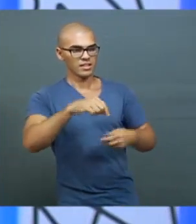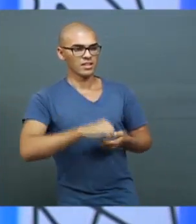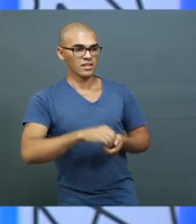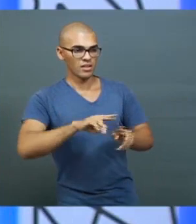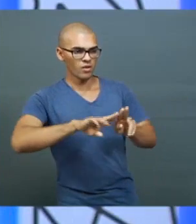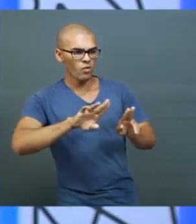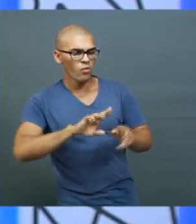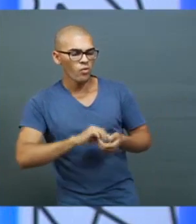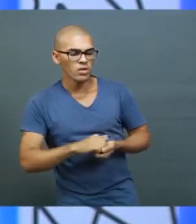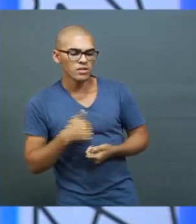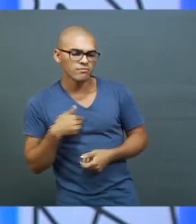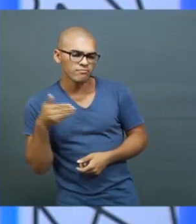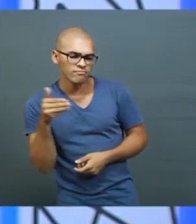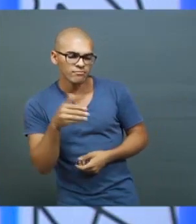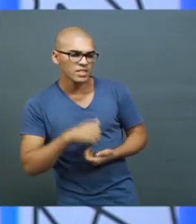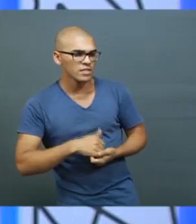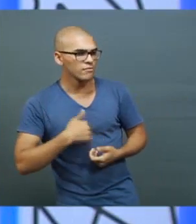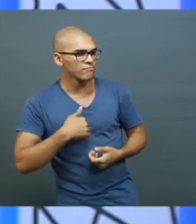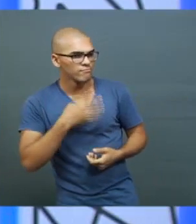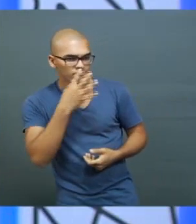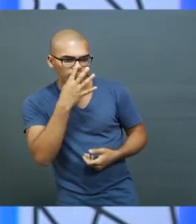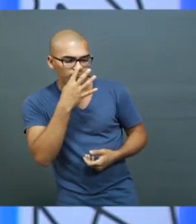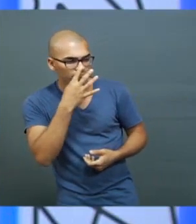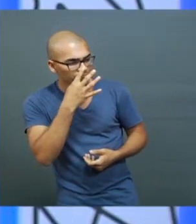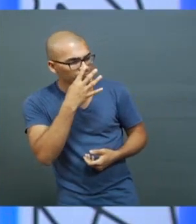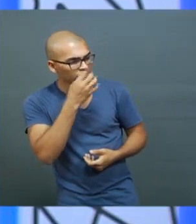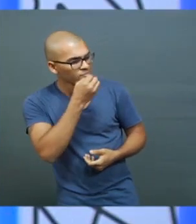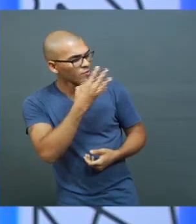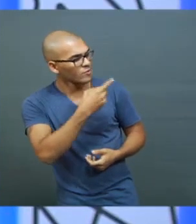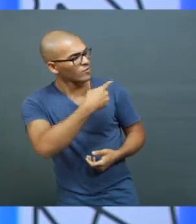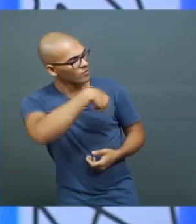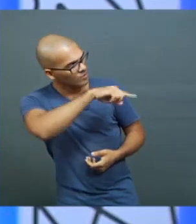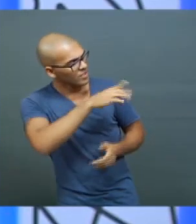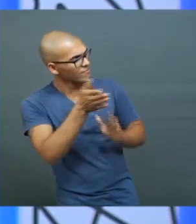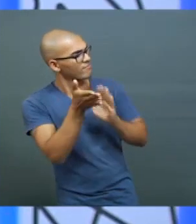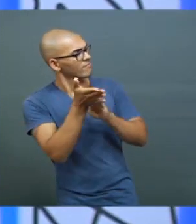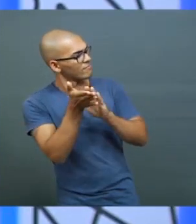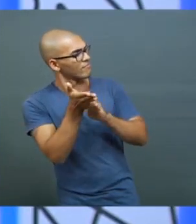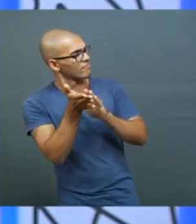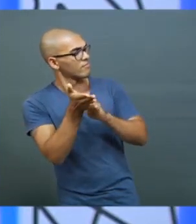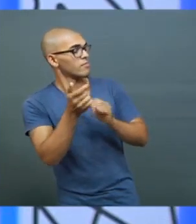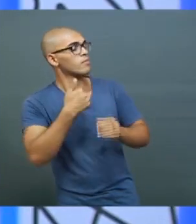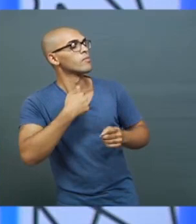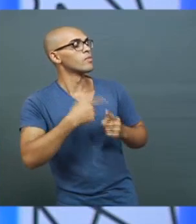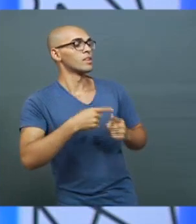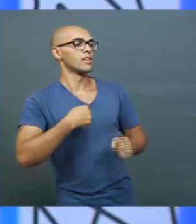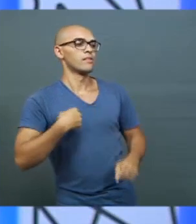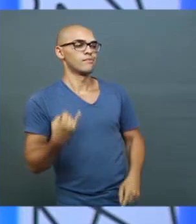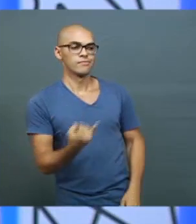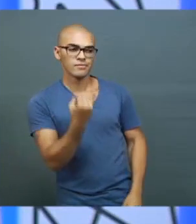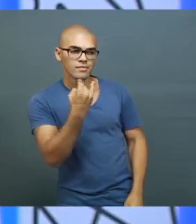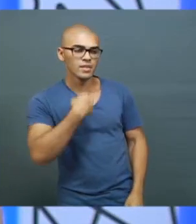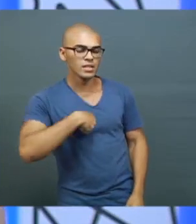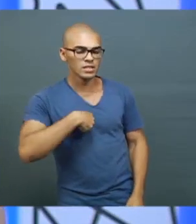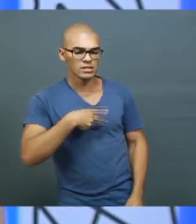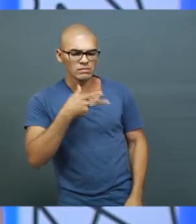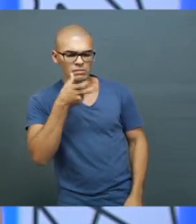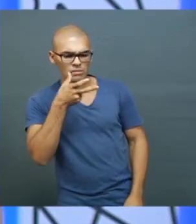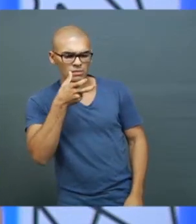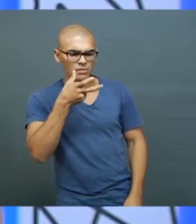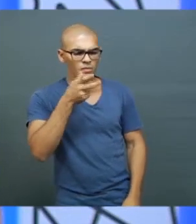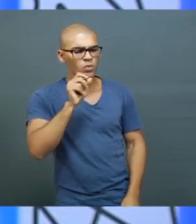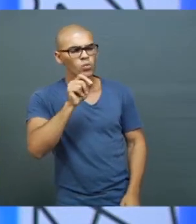muito bacana, né? Uhum, estão de parabéns, porque a gente... É legal a gente estar vendo o que está sendo produzido dentro da universidade,